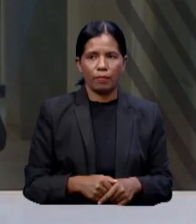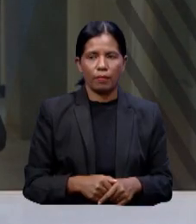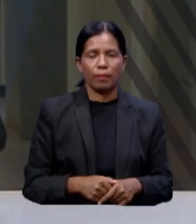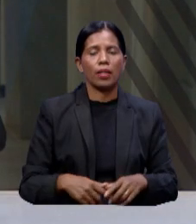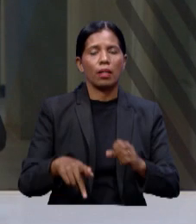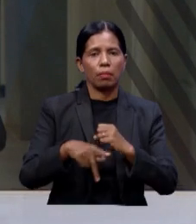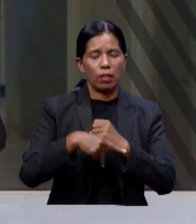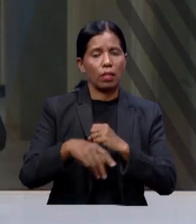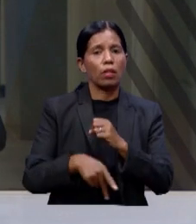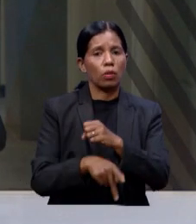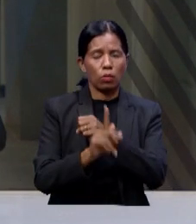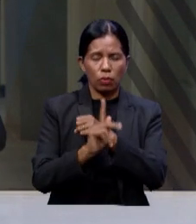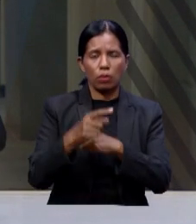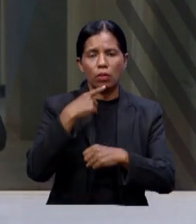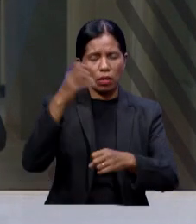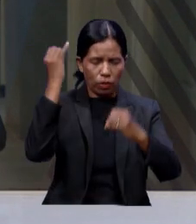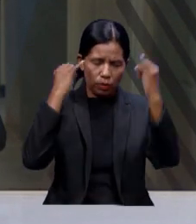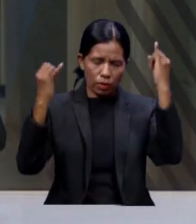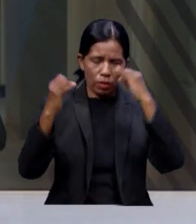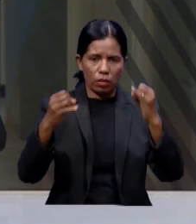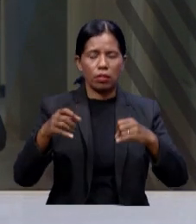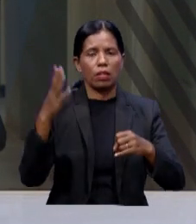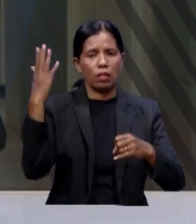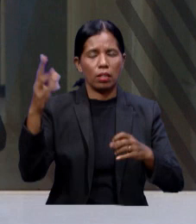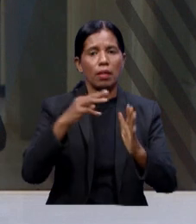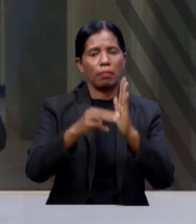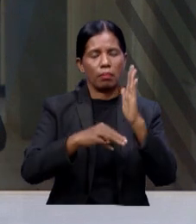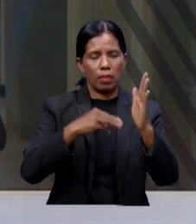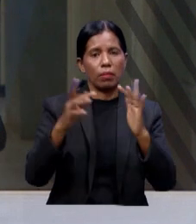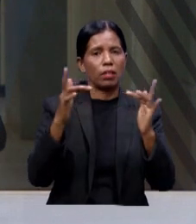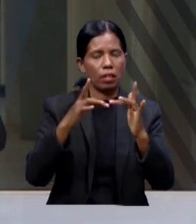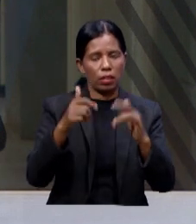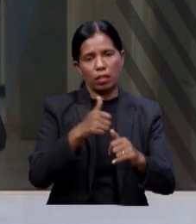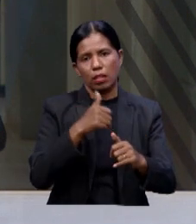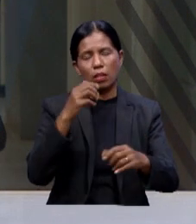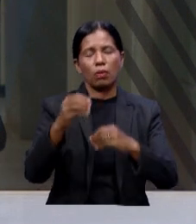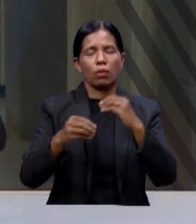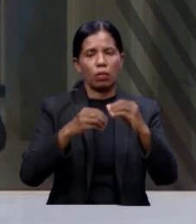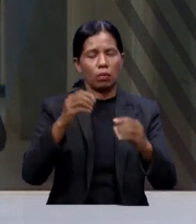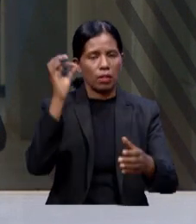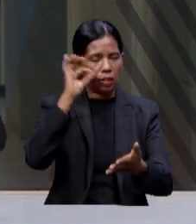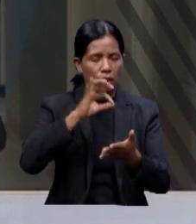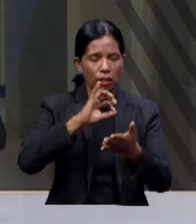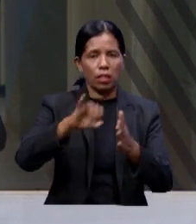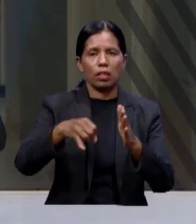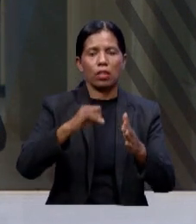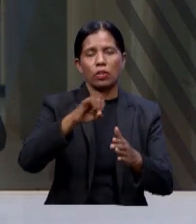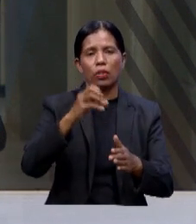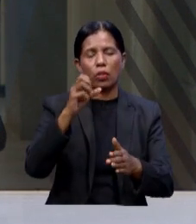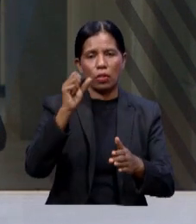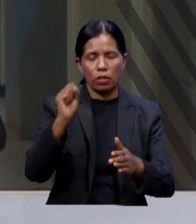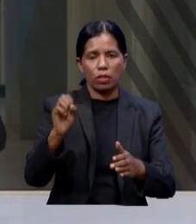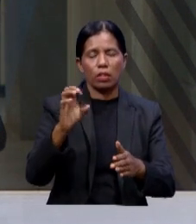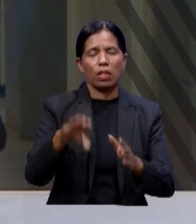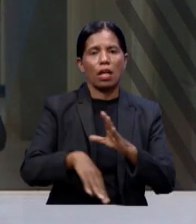Partido Kunto considera informação na Espalha e a mídia online balão quando o secretário-geral José Agostinho resignam